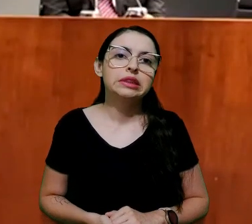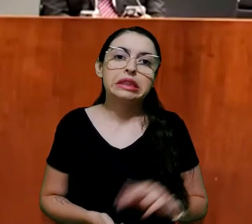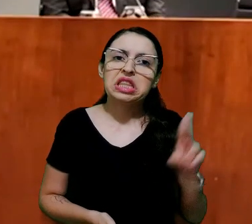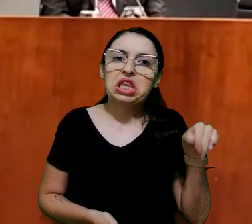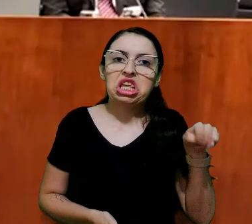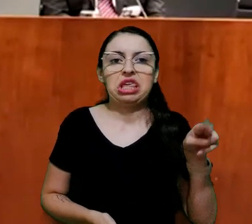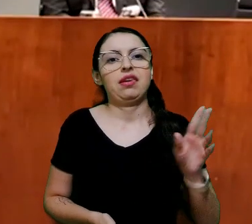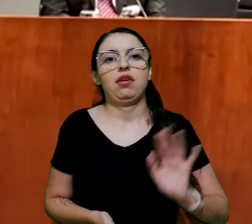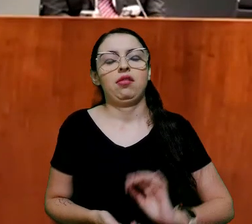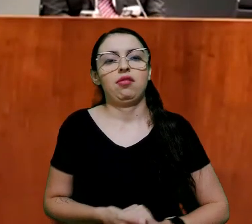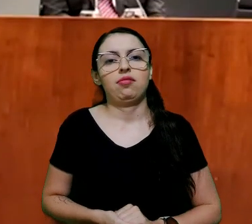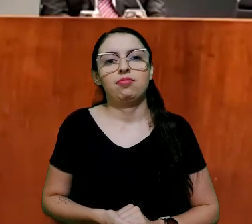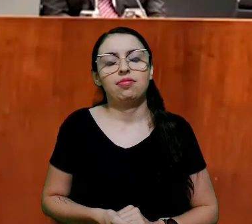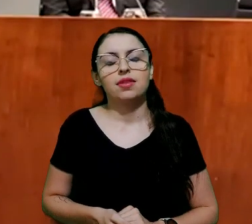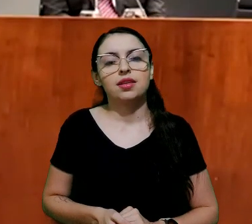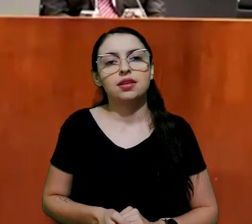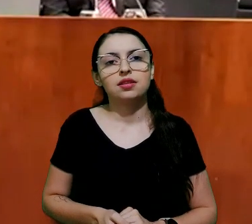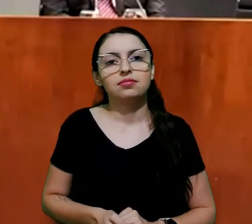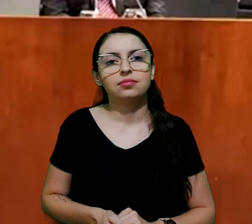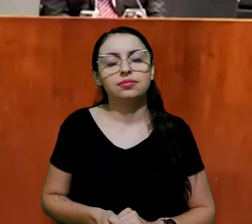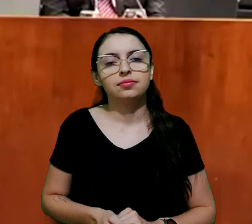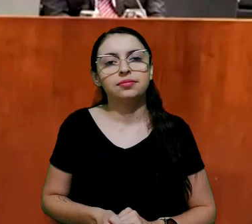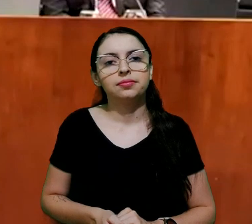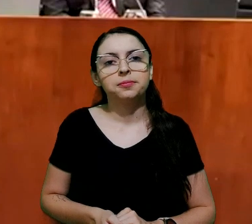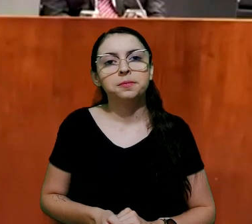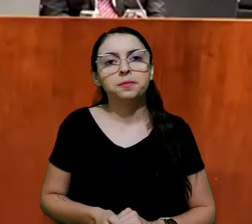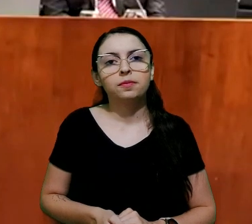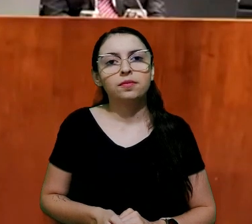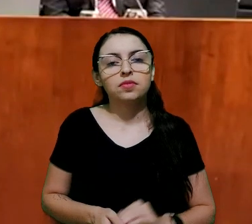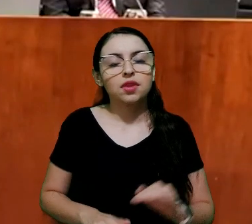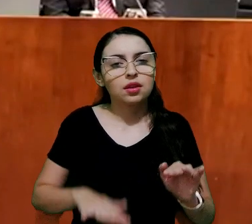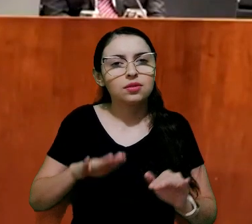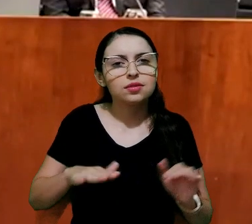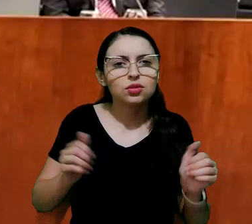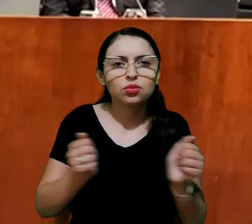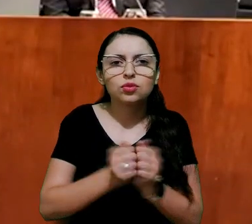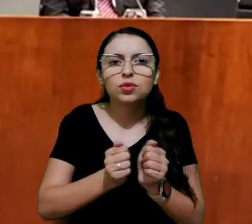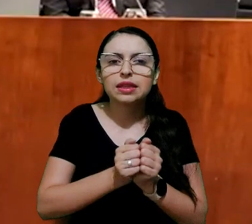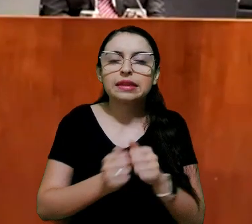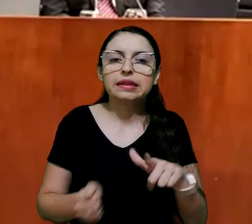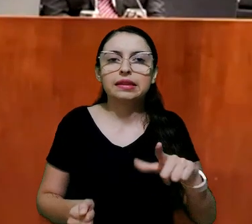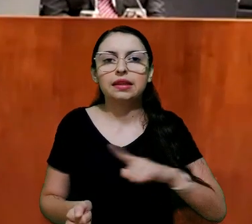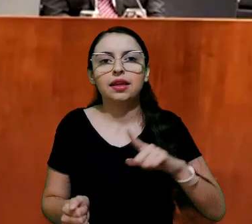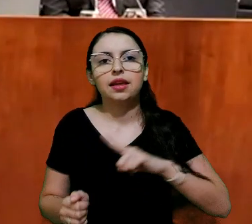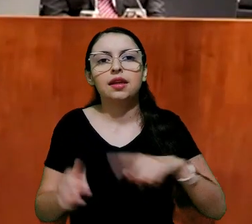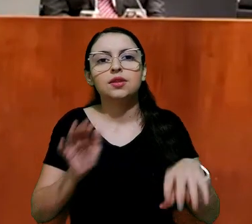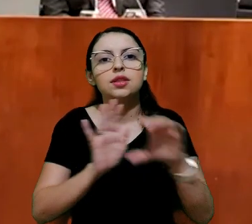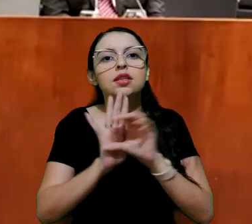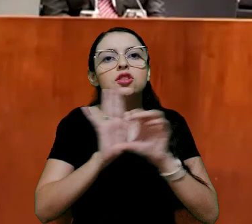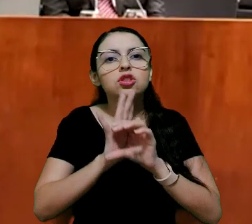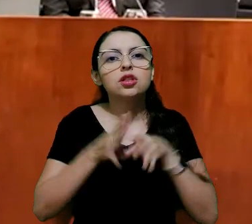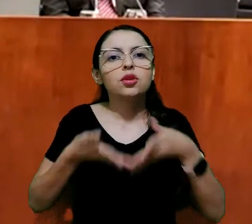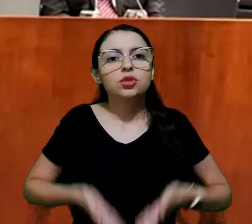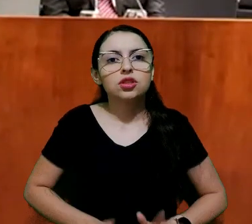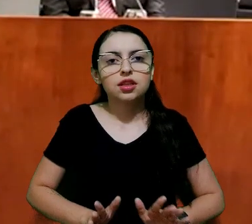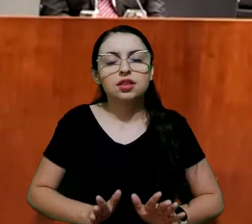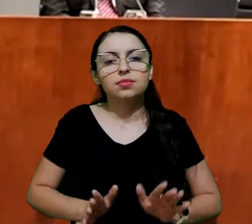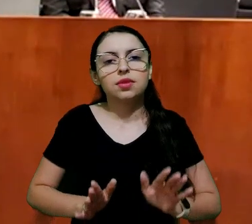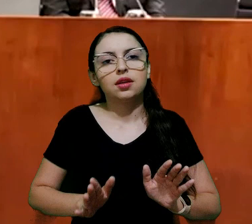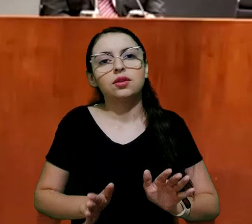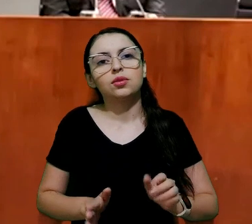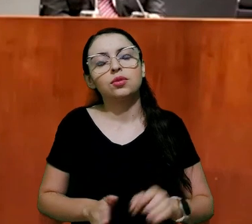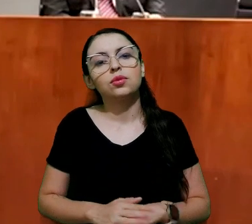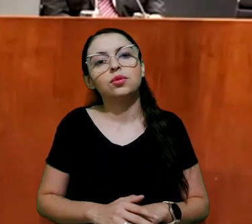esse achego entre ter uma certidão emitida pelo registrador e o